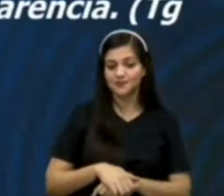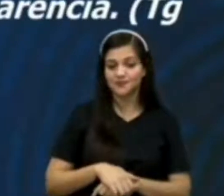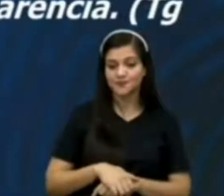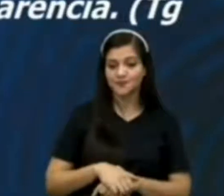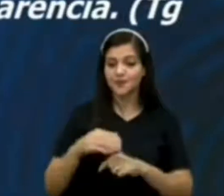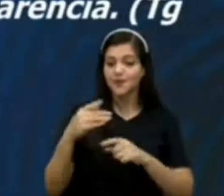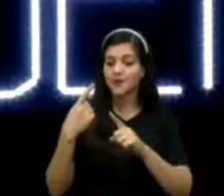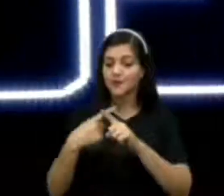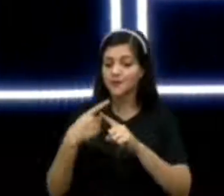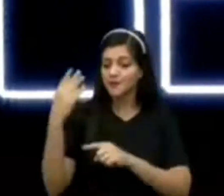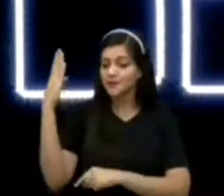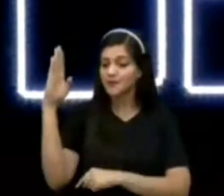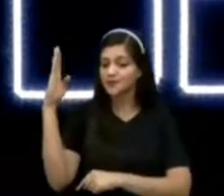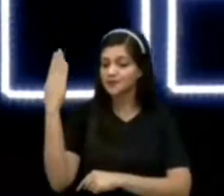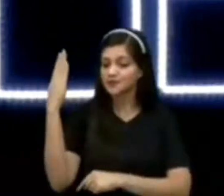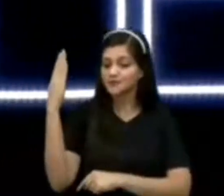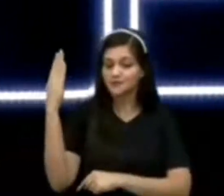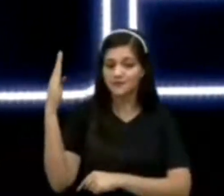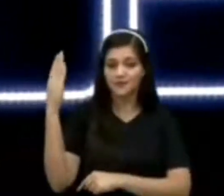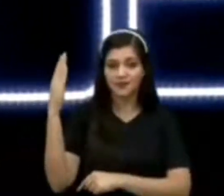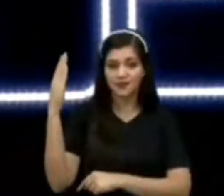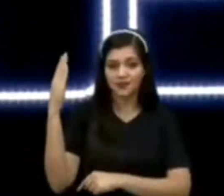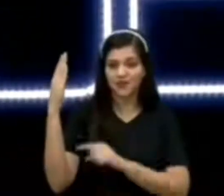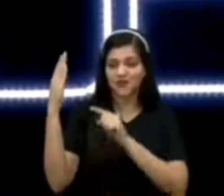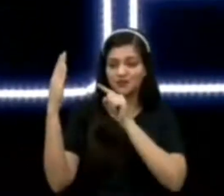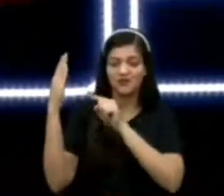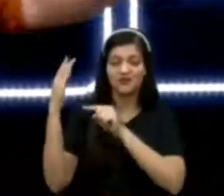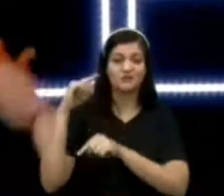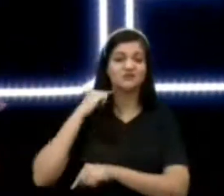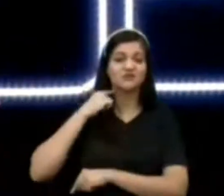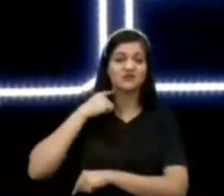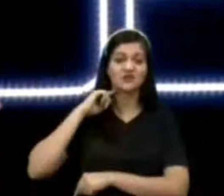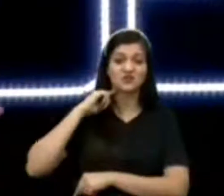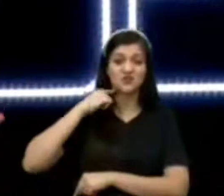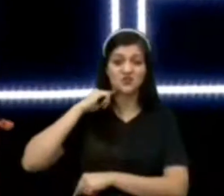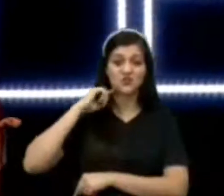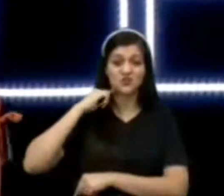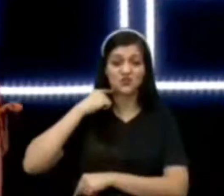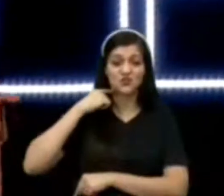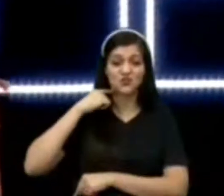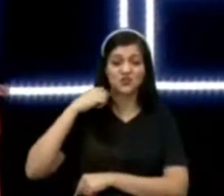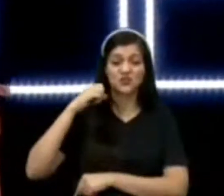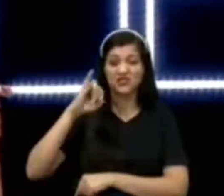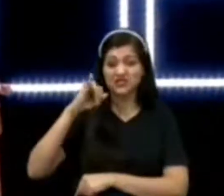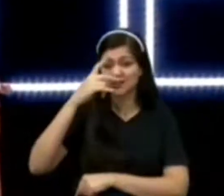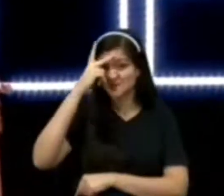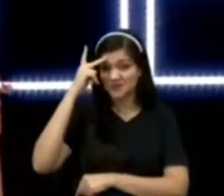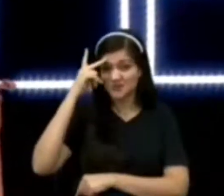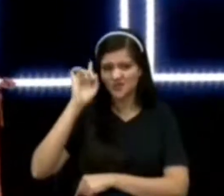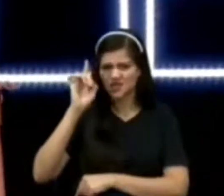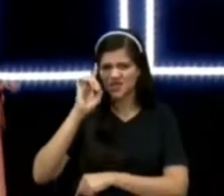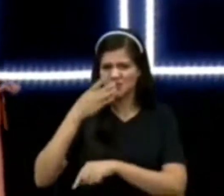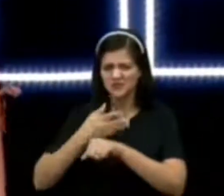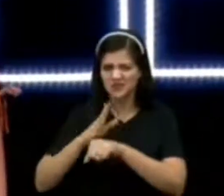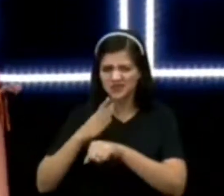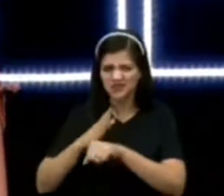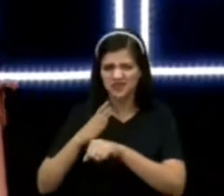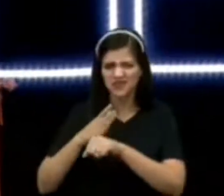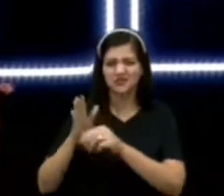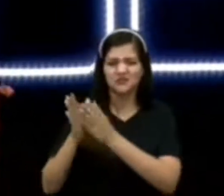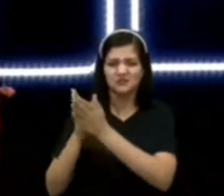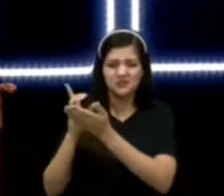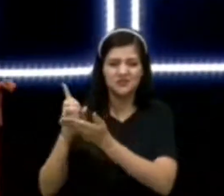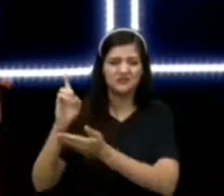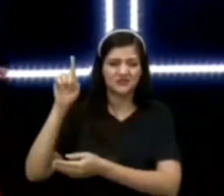esse espelho está sujo. E a pessoa que não pratica a palavra é justamente essa.